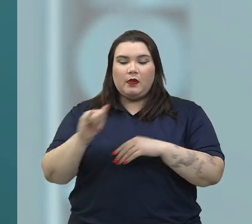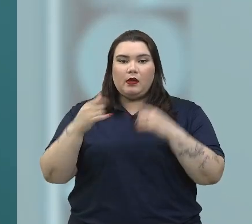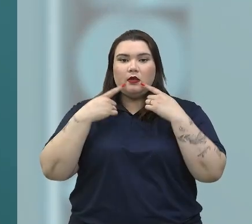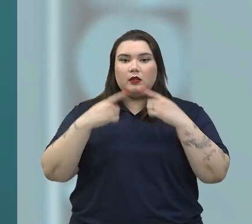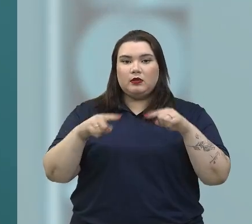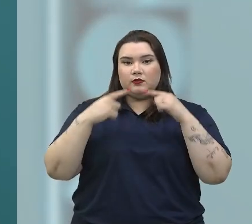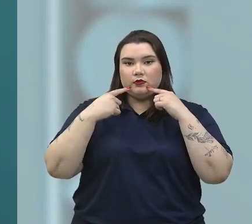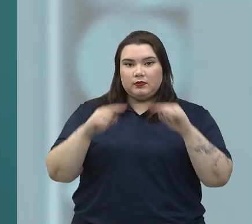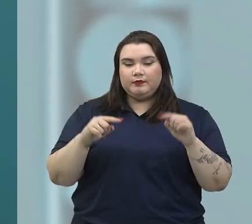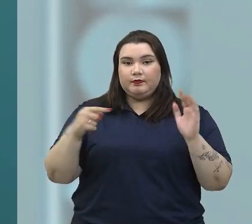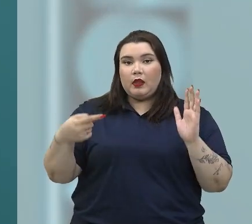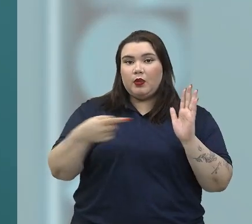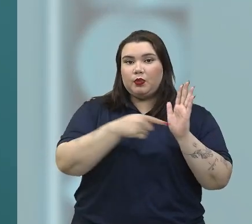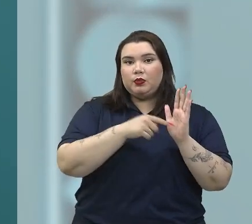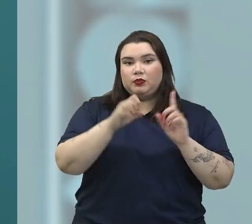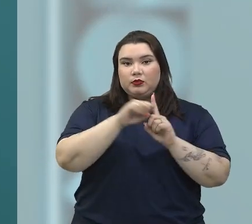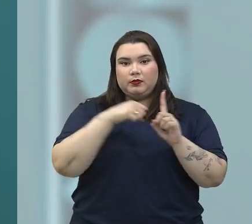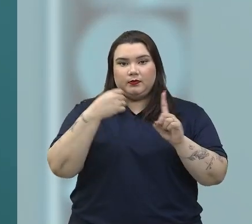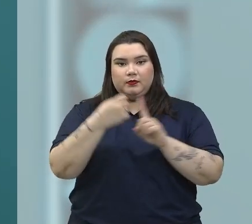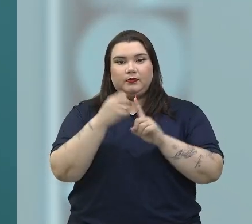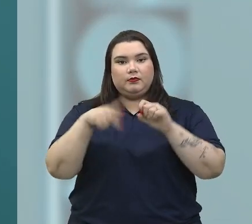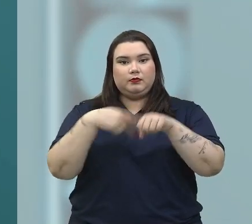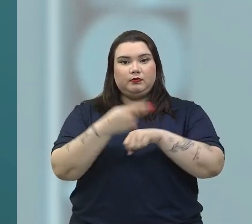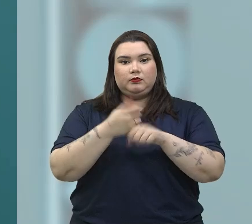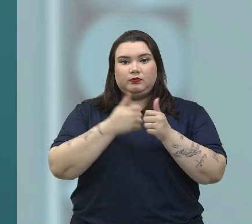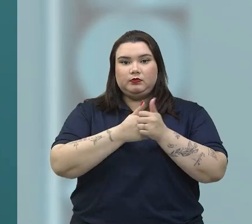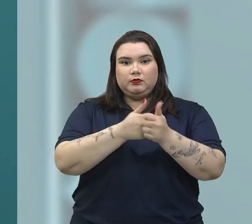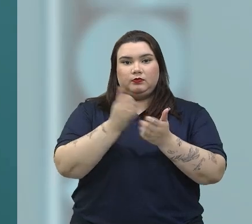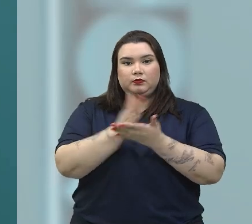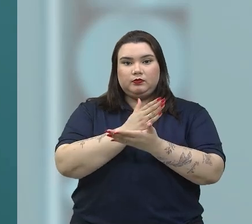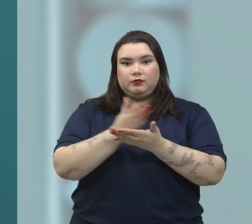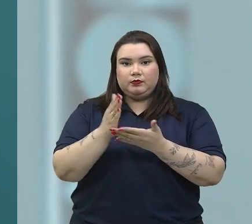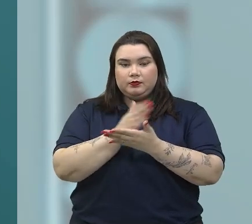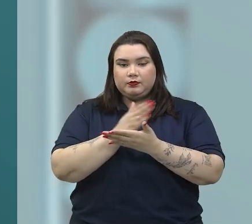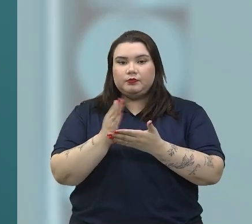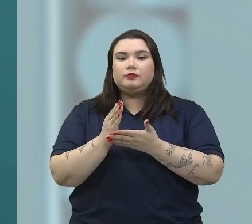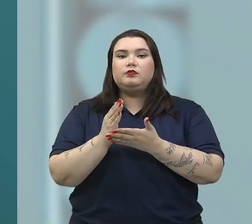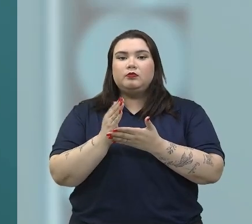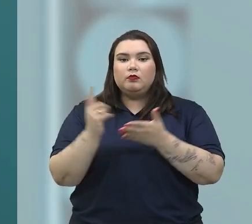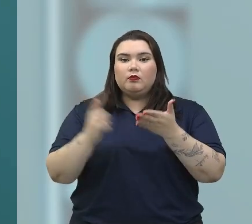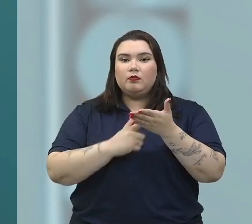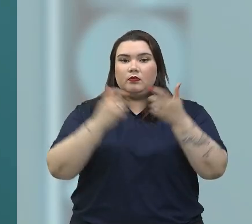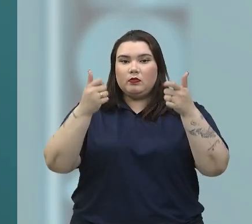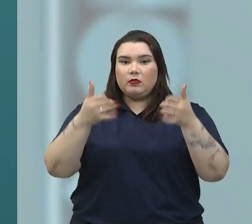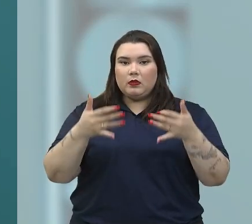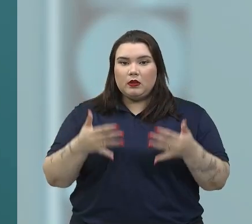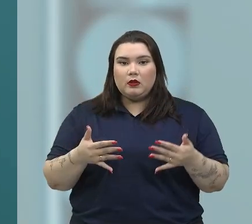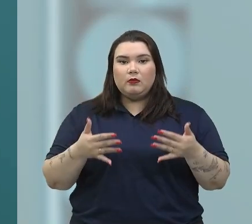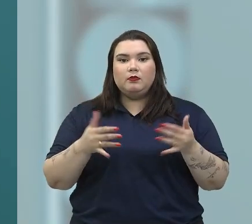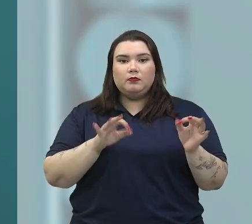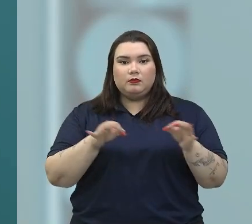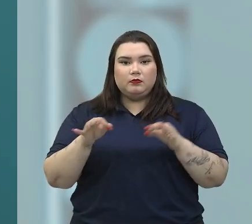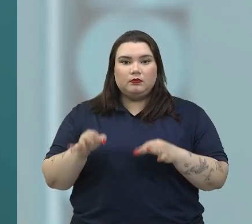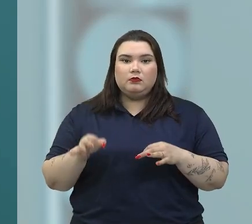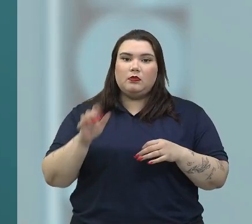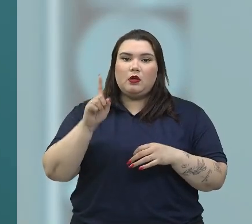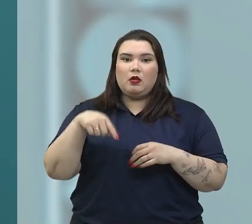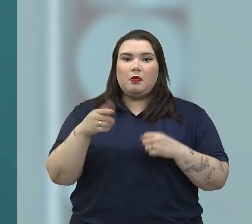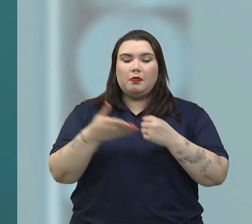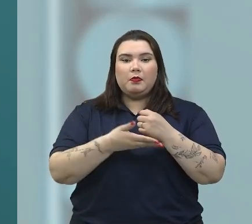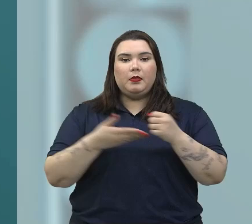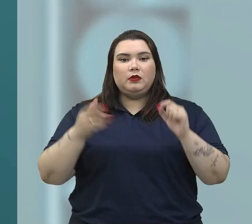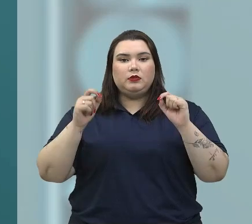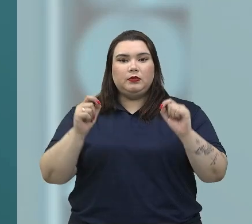essa denúncia social. Depois a gente vai acompanhar com algumas obras essa questão da decadência, que foi basicamente